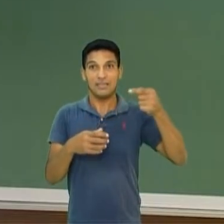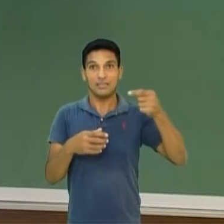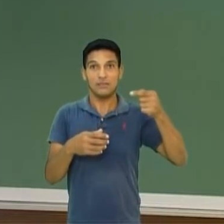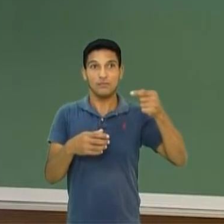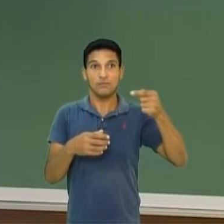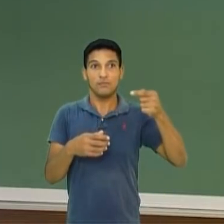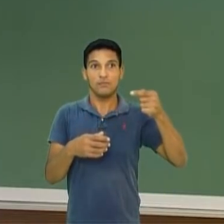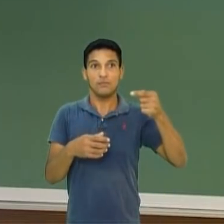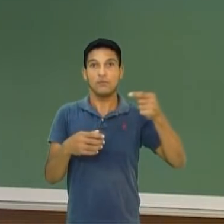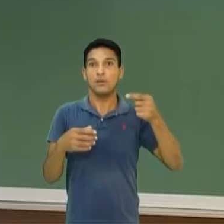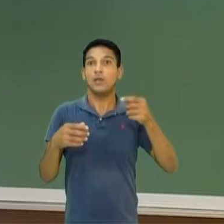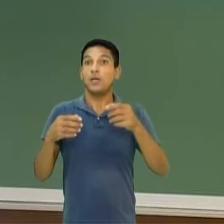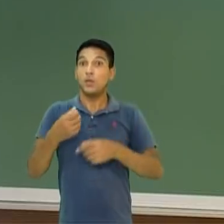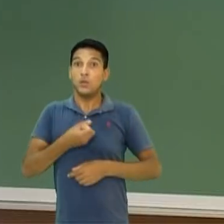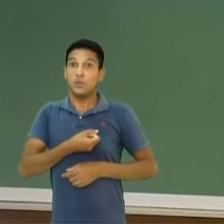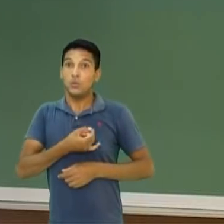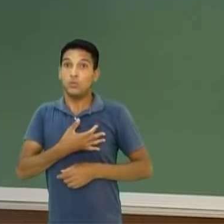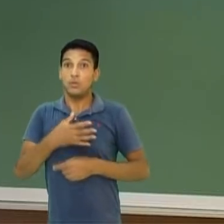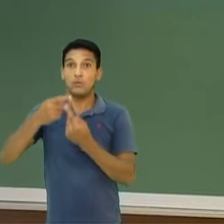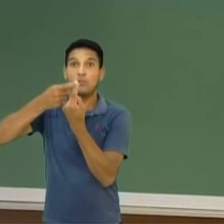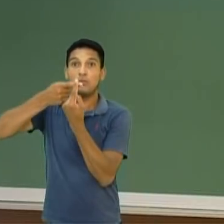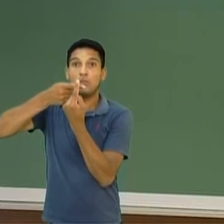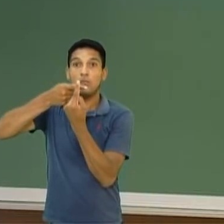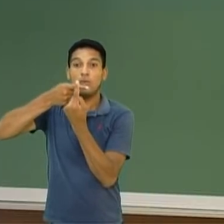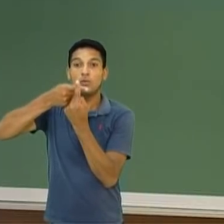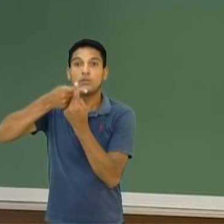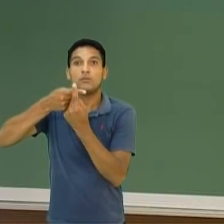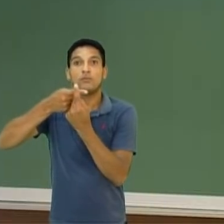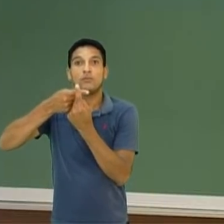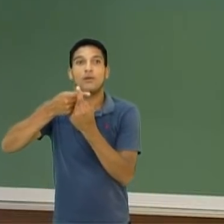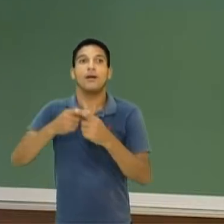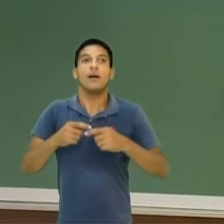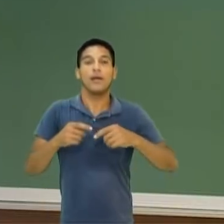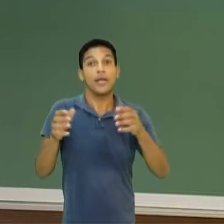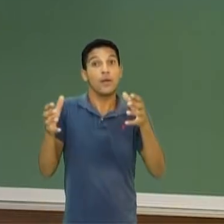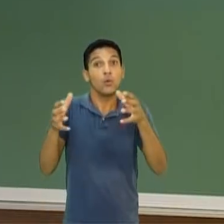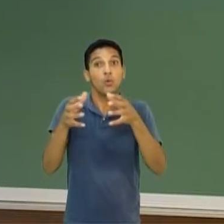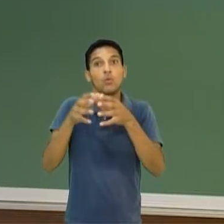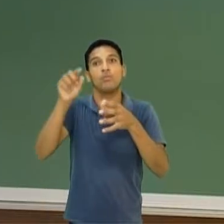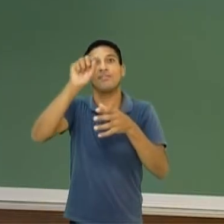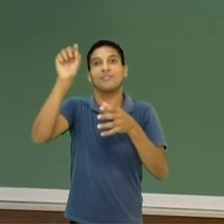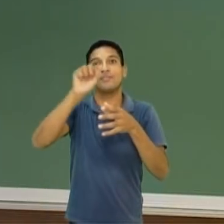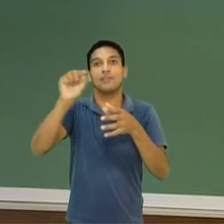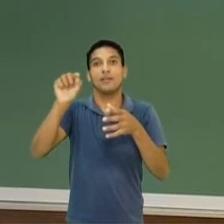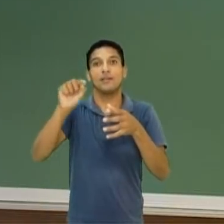reticências, e eu finalizei o exercício, ok? E daí você vai